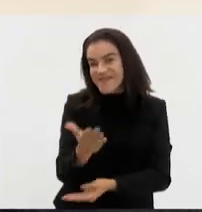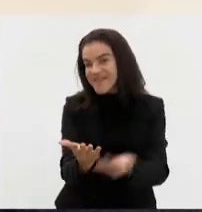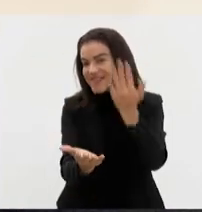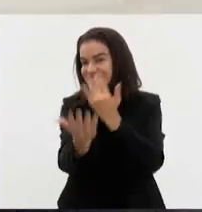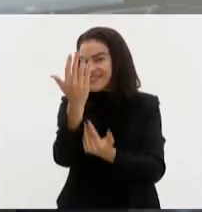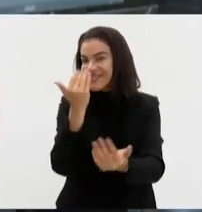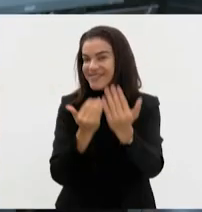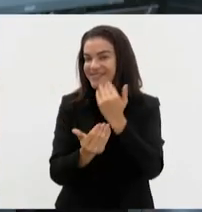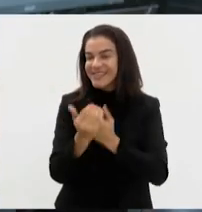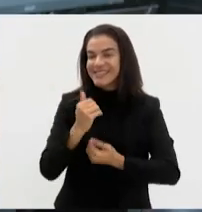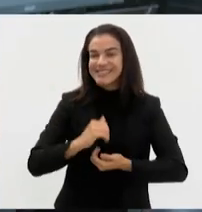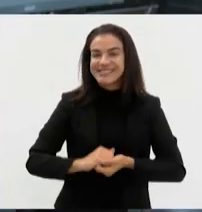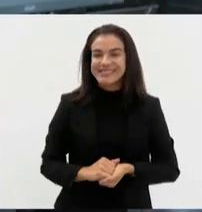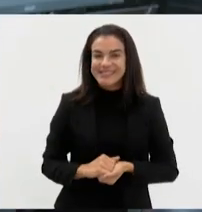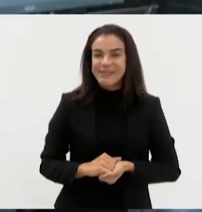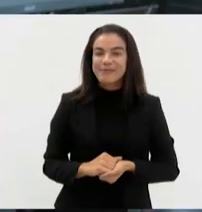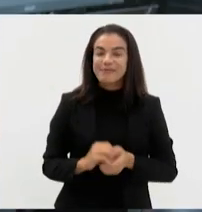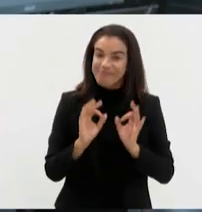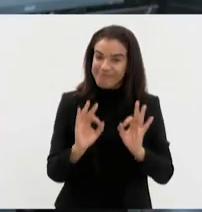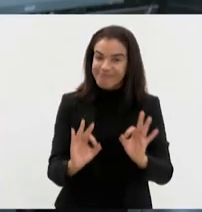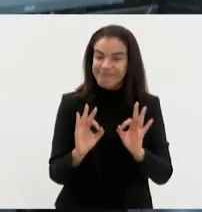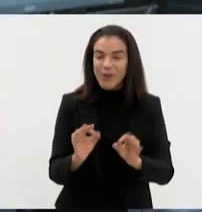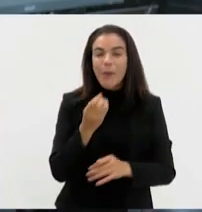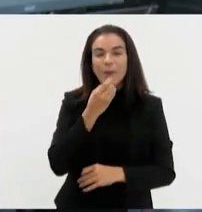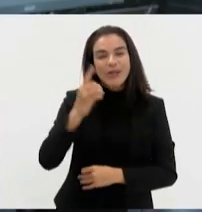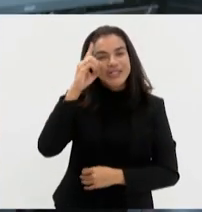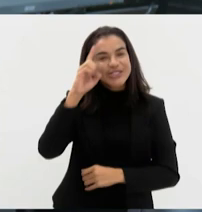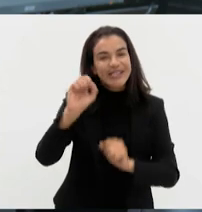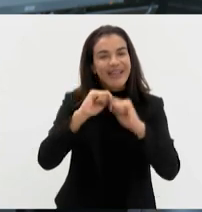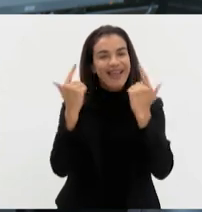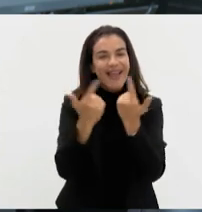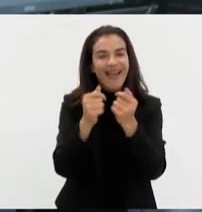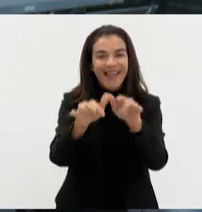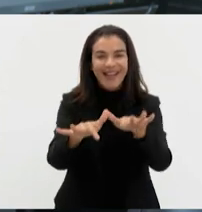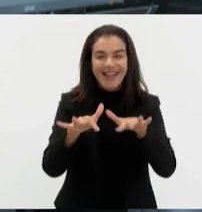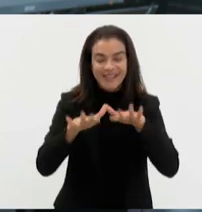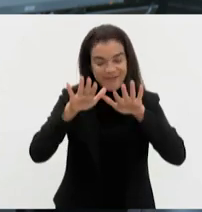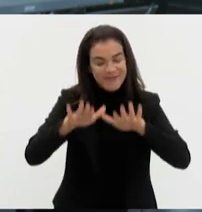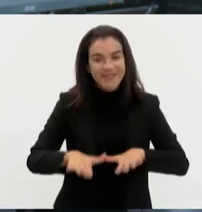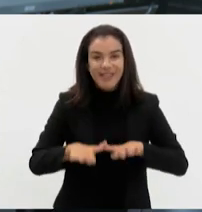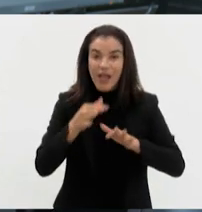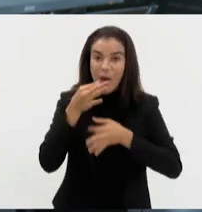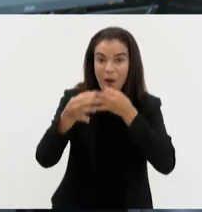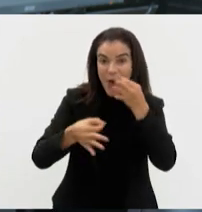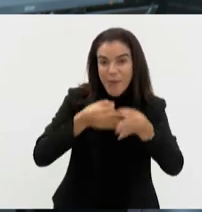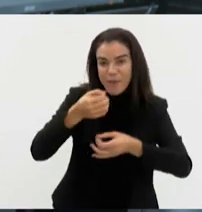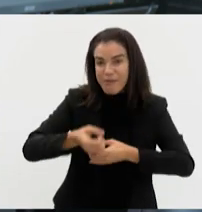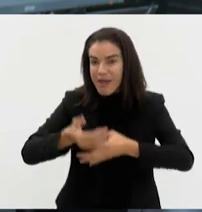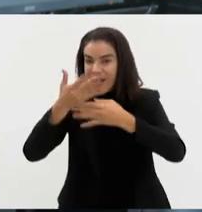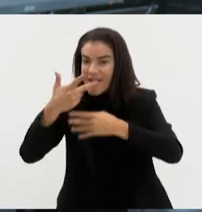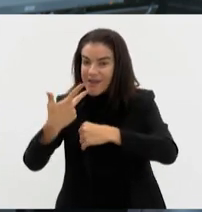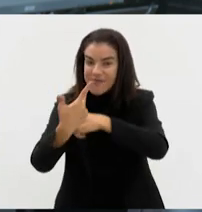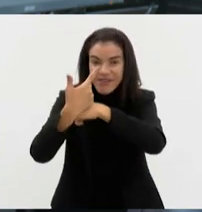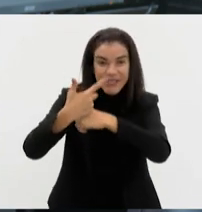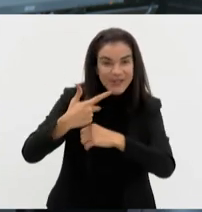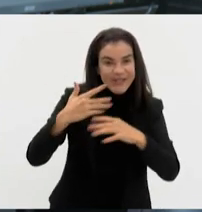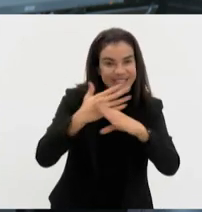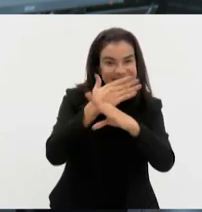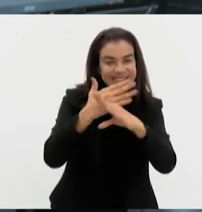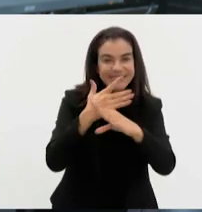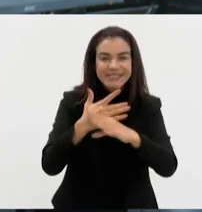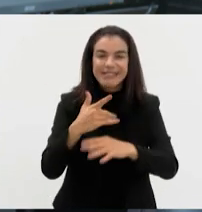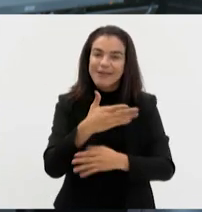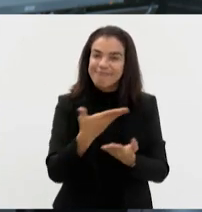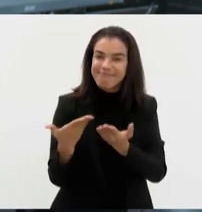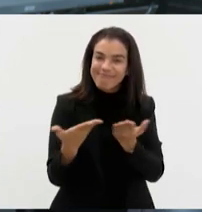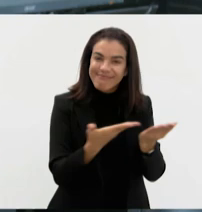conosco. Isso aí. O Bom Dia Alerj fica por aqui. Se você quiser enviar sugestões ou vídeos aí da sua cidade, é só acessar